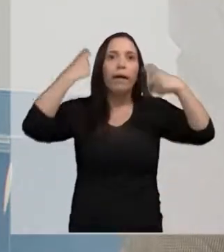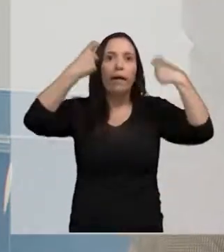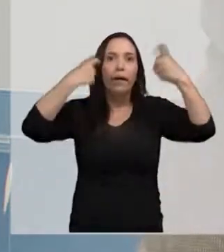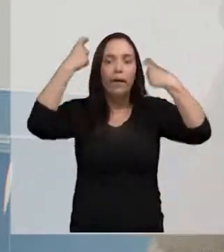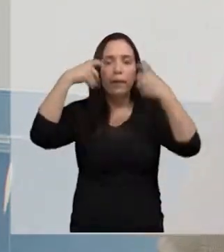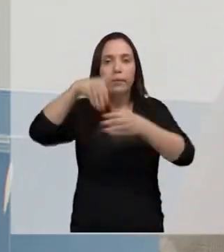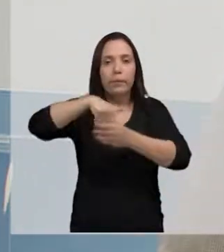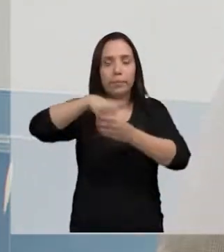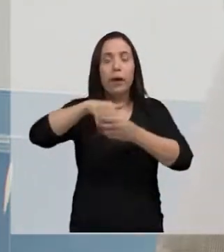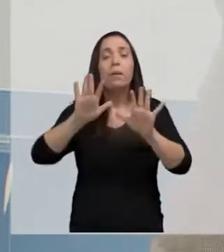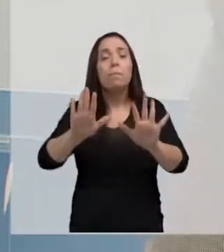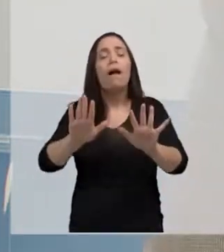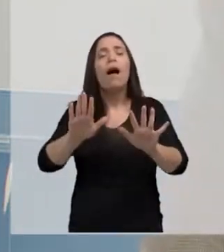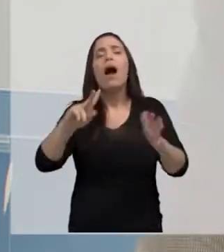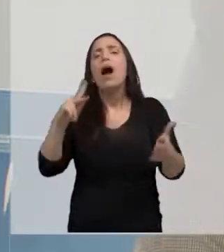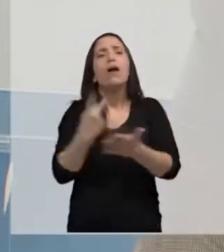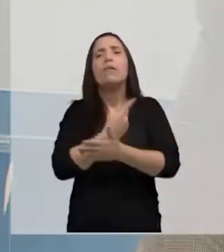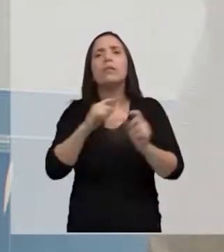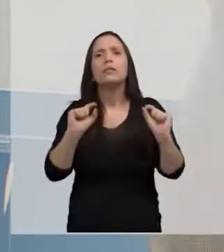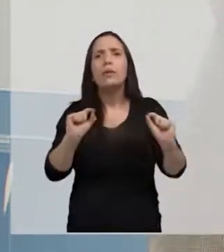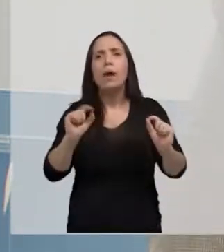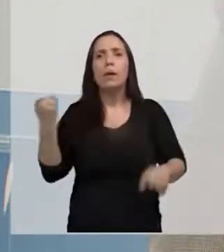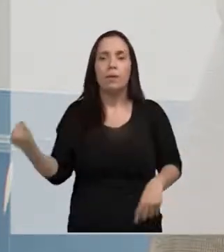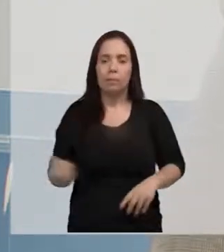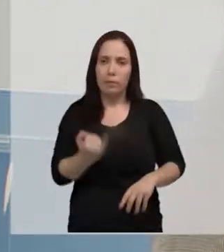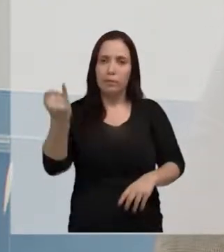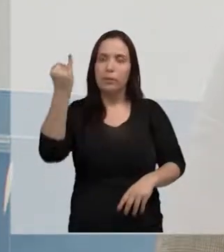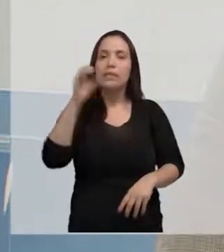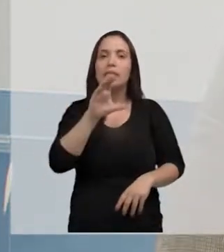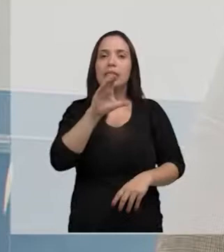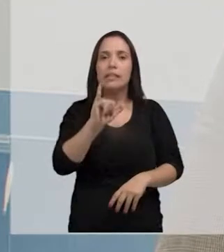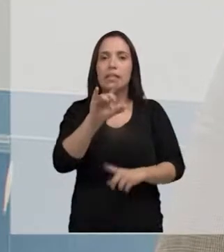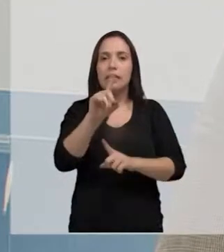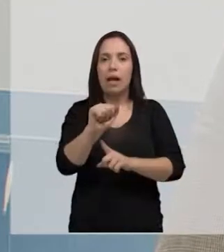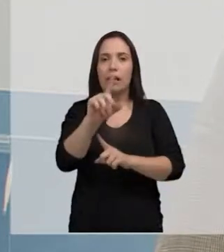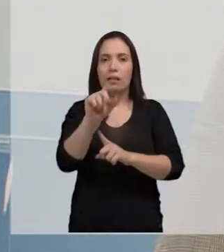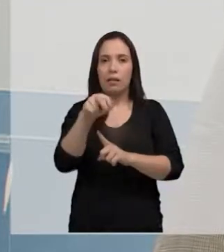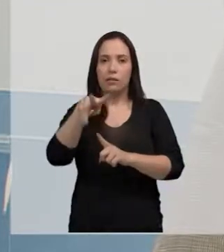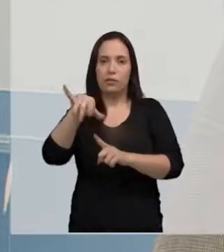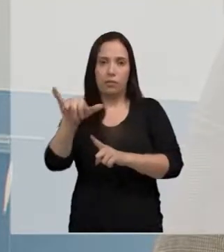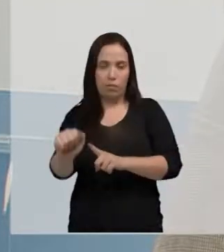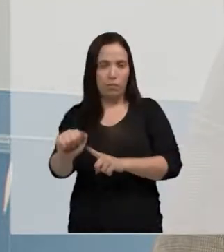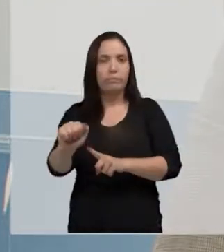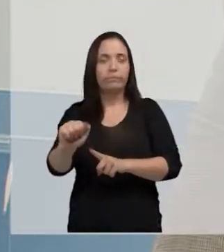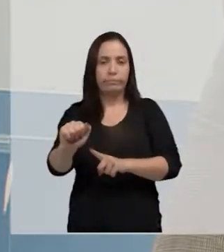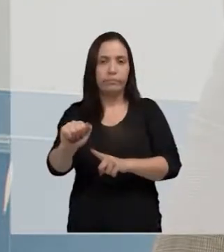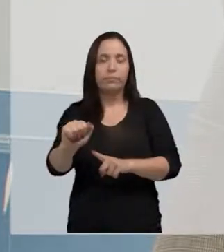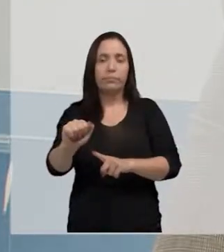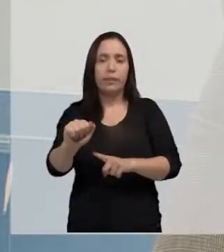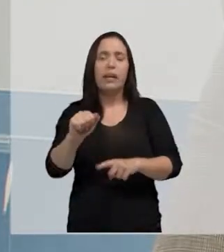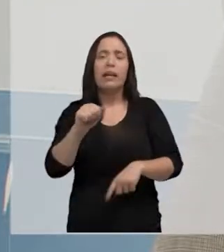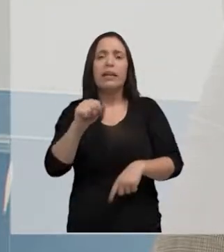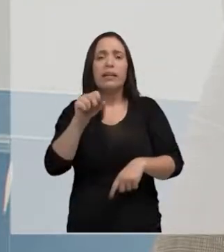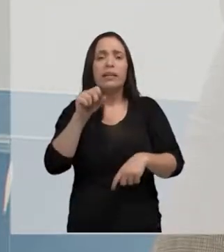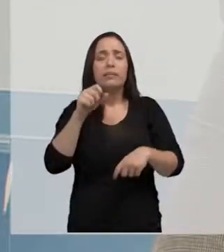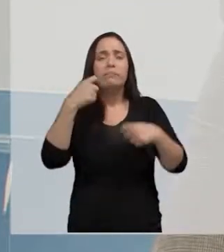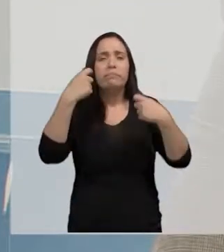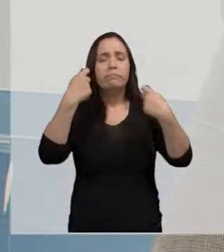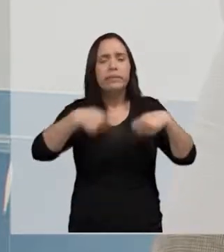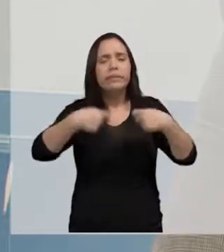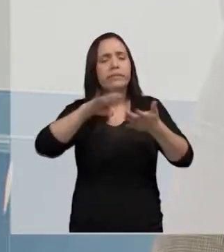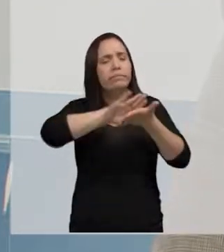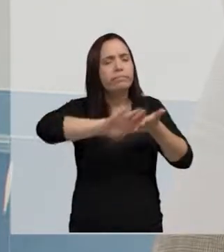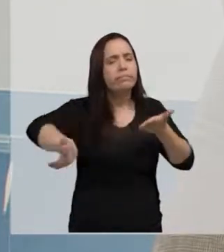nada, mas o que aconteceu no dia 7 de outubro foi importante para a cidadania e para o Brasil. Se não fosse essa polarização absurda, essa